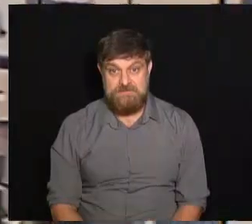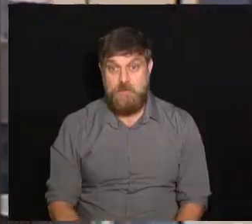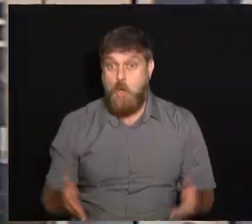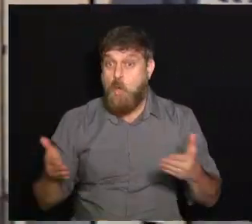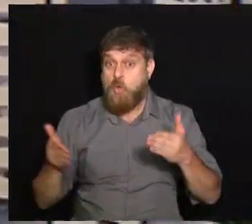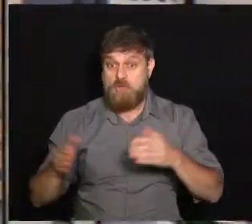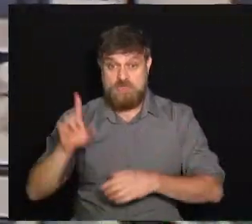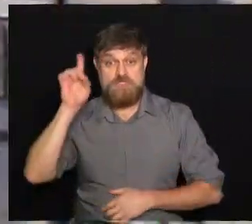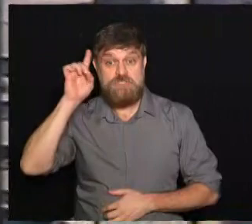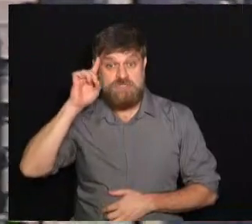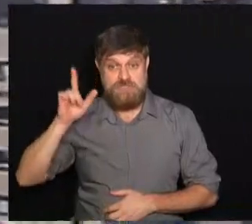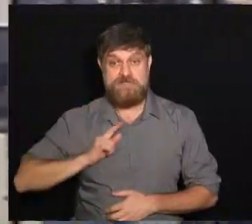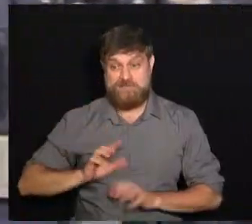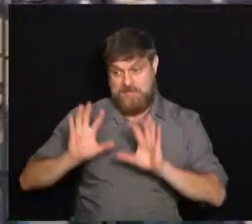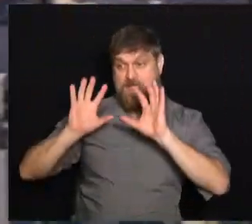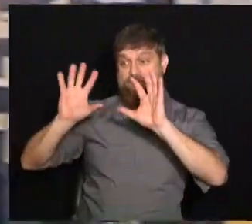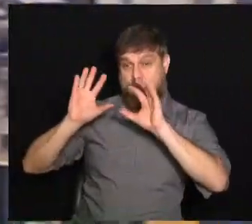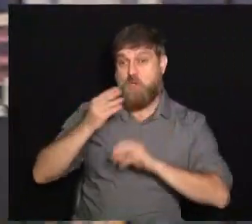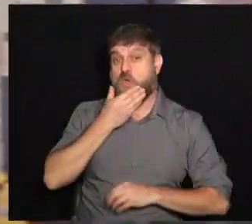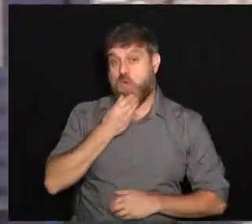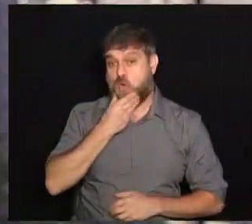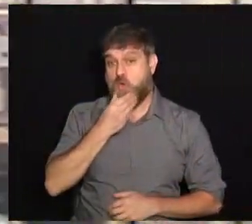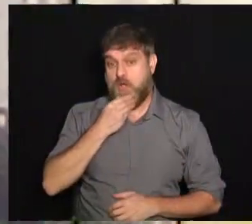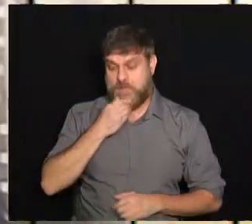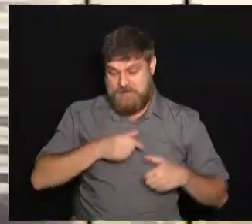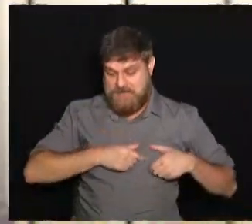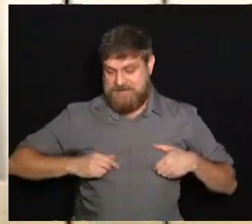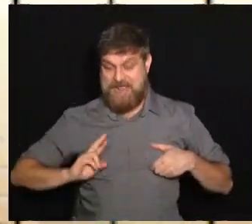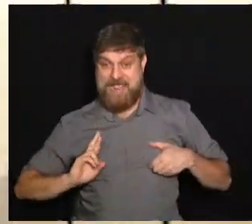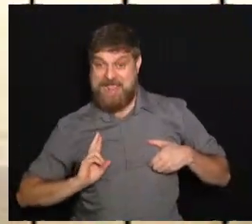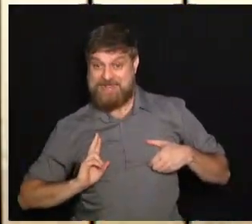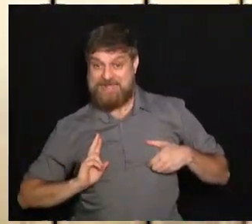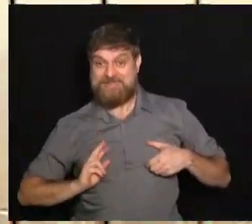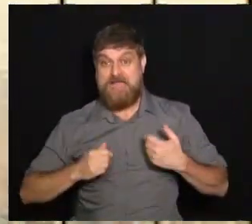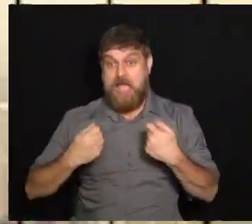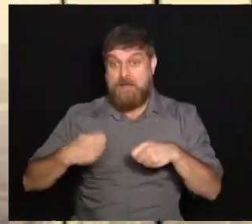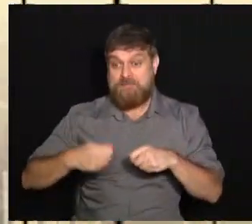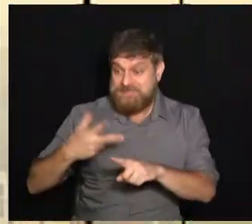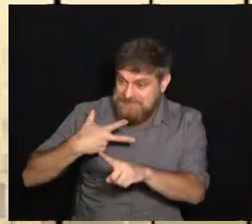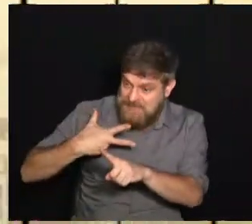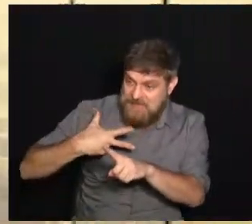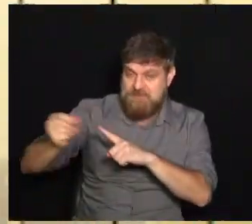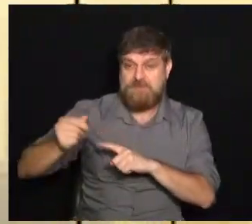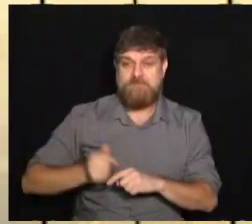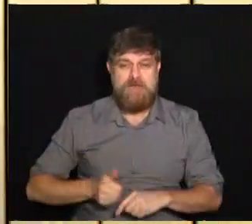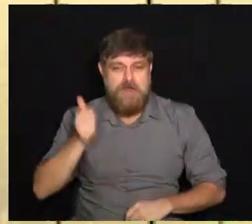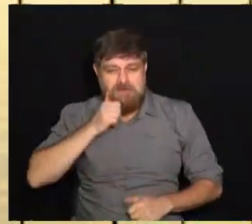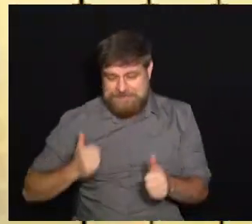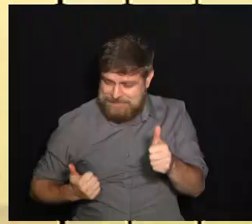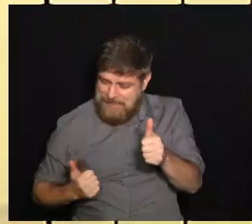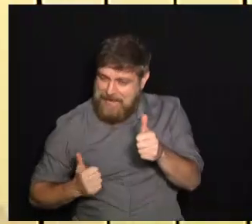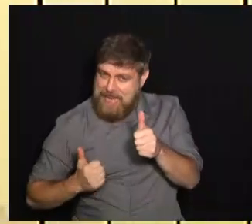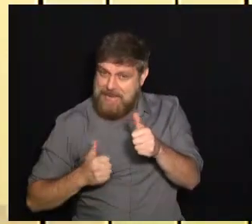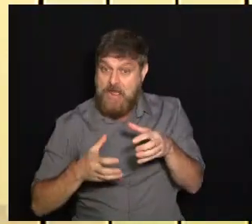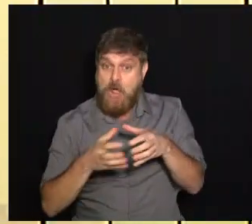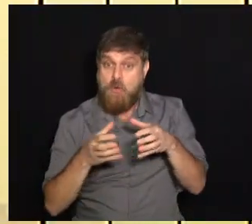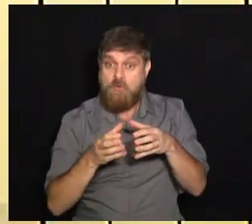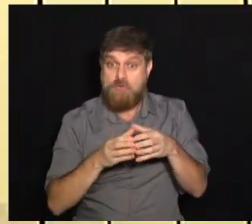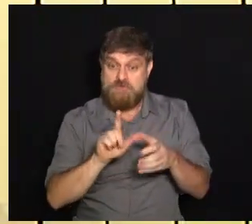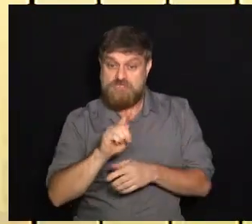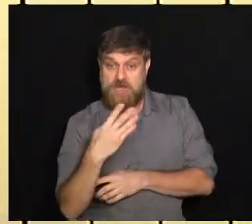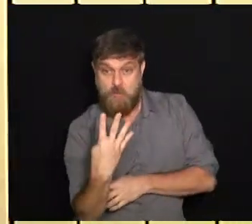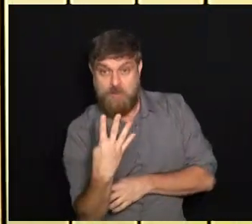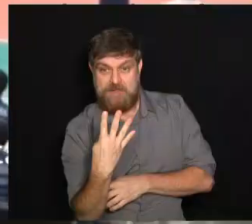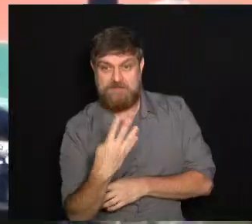Hoje é dia de Superliga Masculina e o vôlei Renata precisa da vitória para tentar se aproximar do quarto